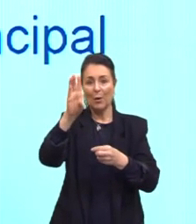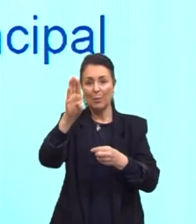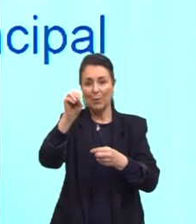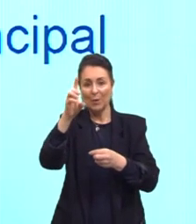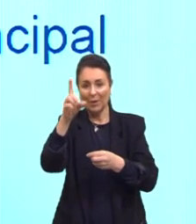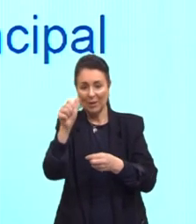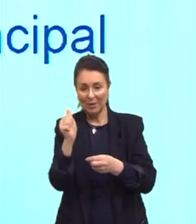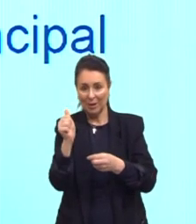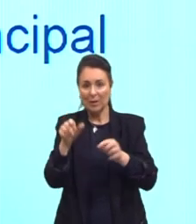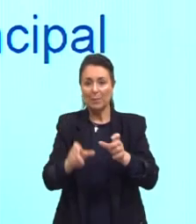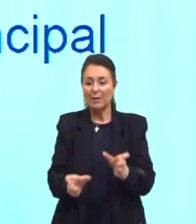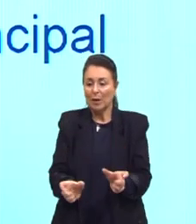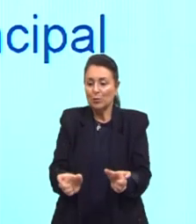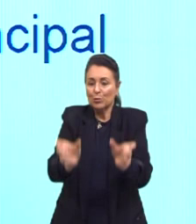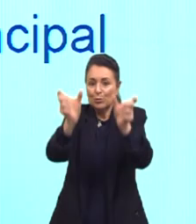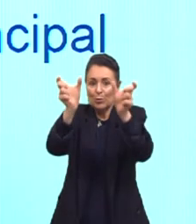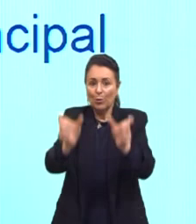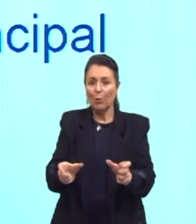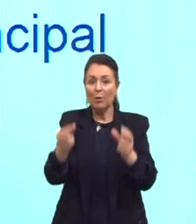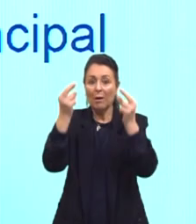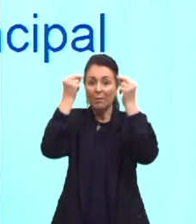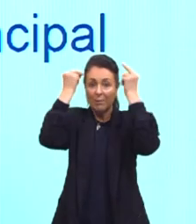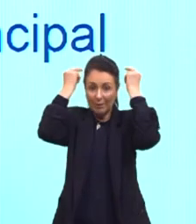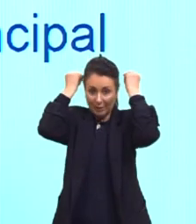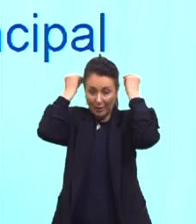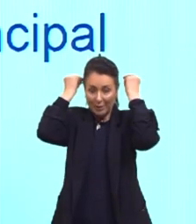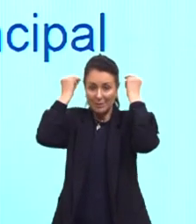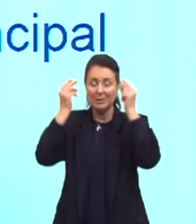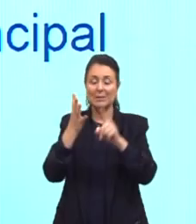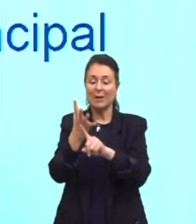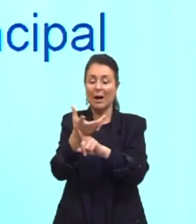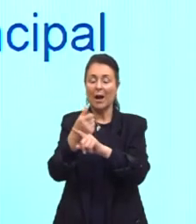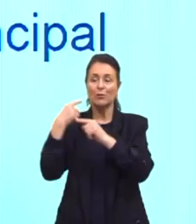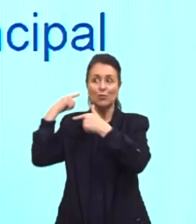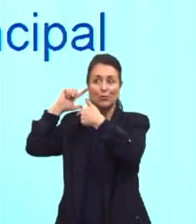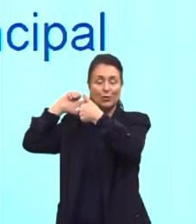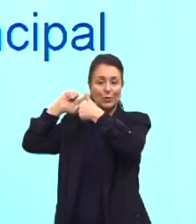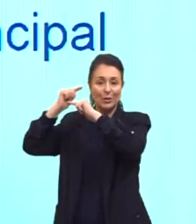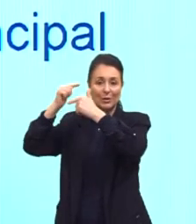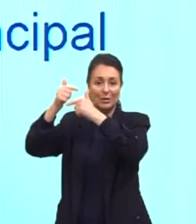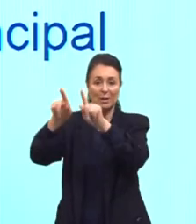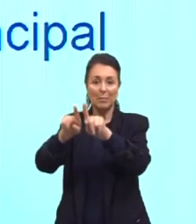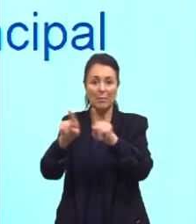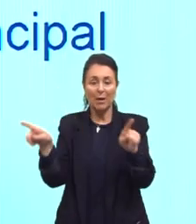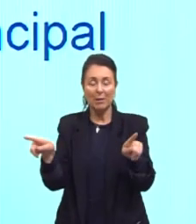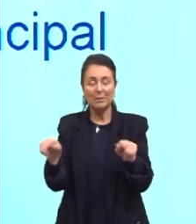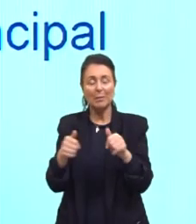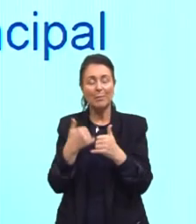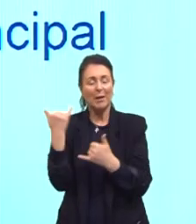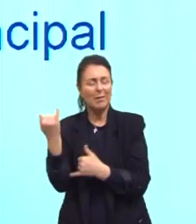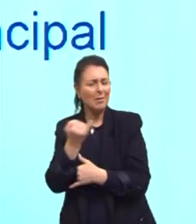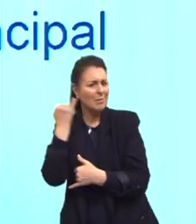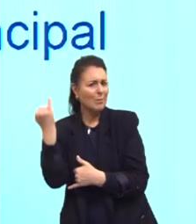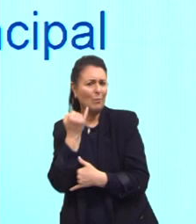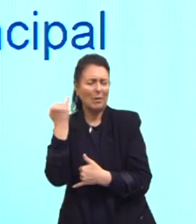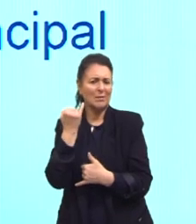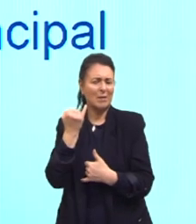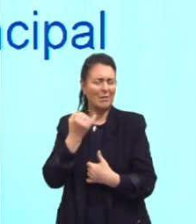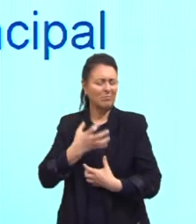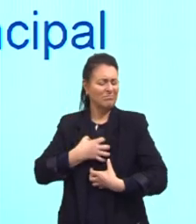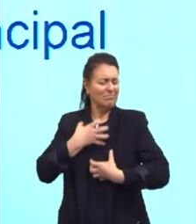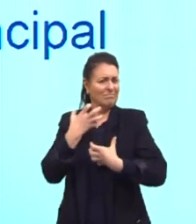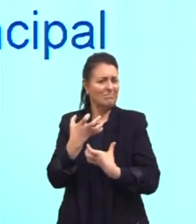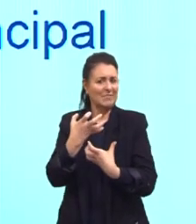as colunas Gregas e essas características da arte clássica mas nós também percebemos essa Audácia é da